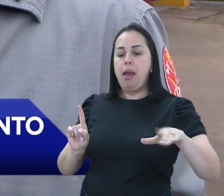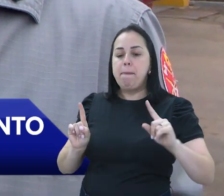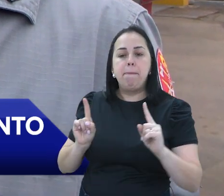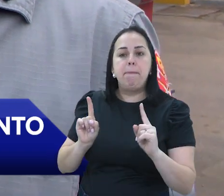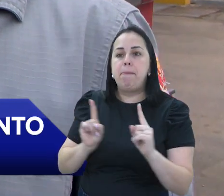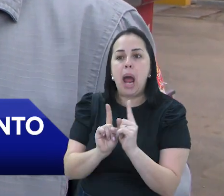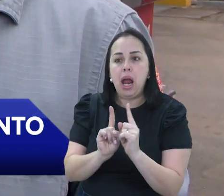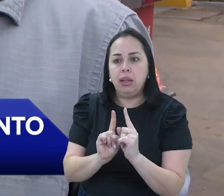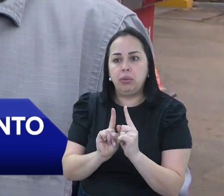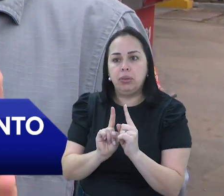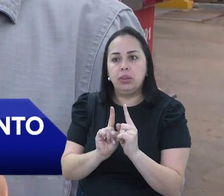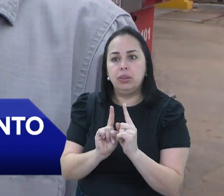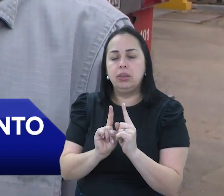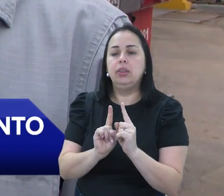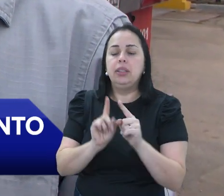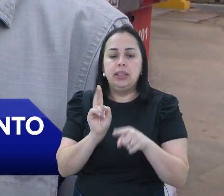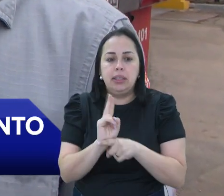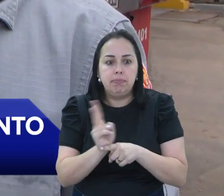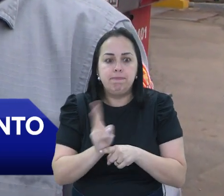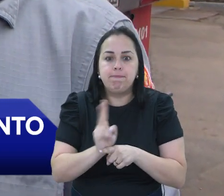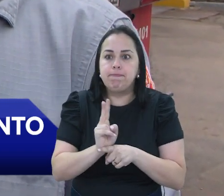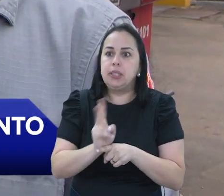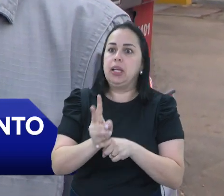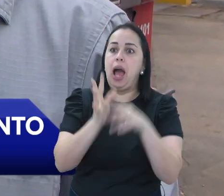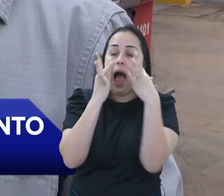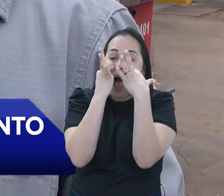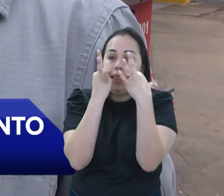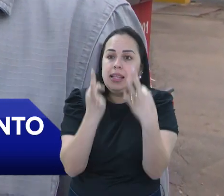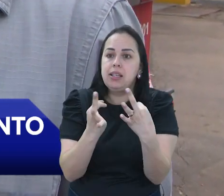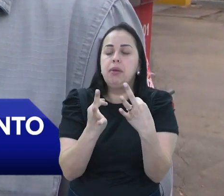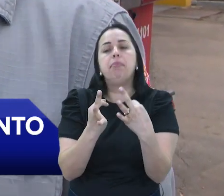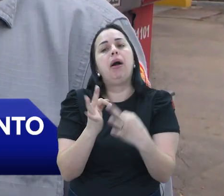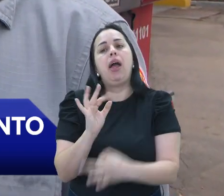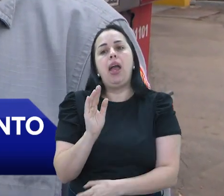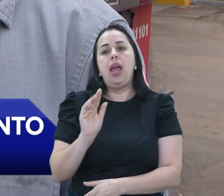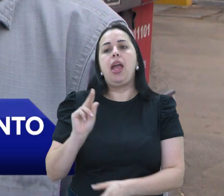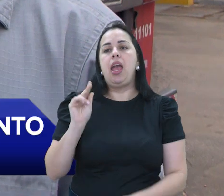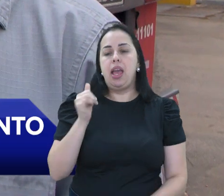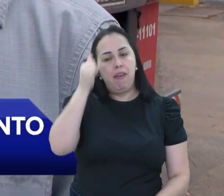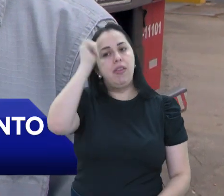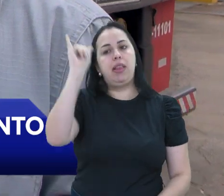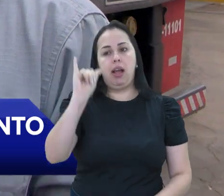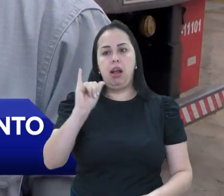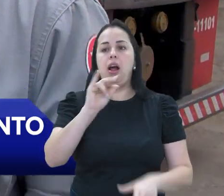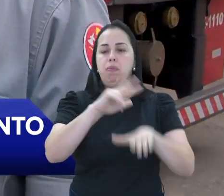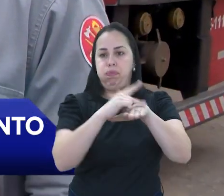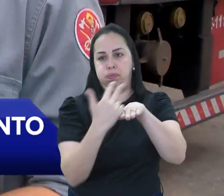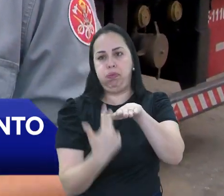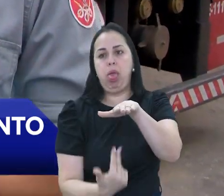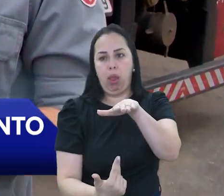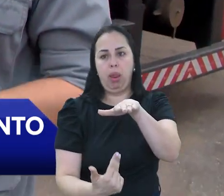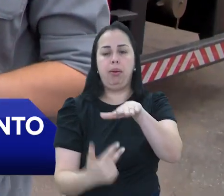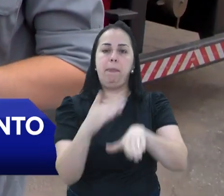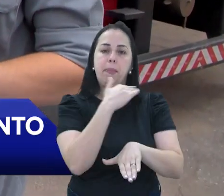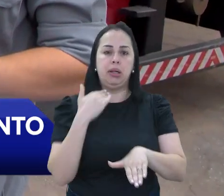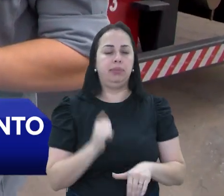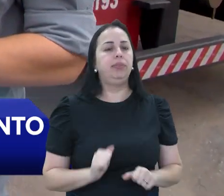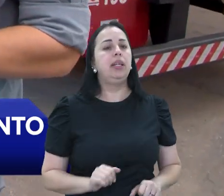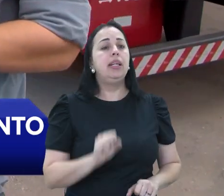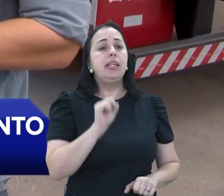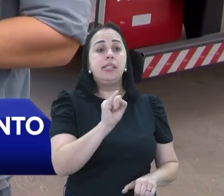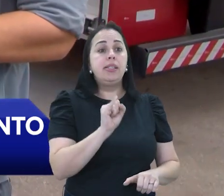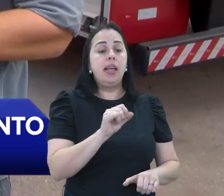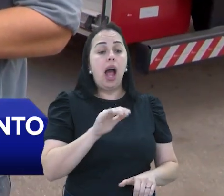de distância. E sempre, todo momento, atenção a essa criança para que não ocorra o caso de afogamento. E quais as orientações